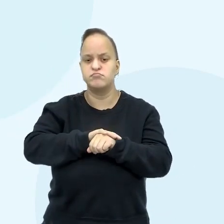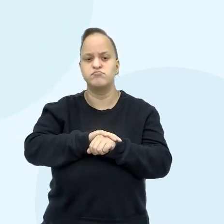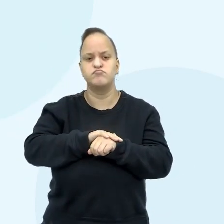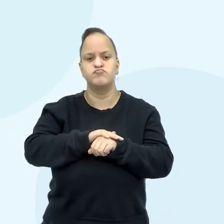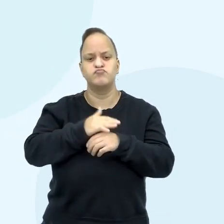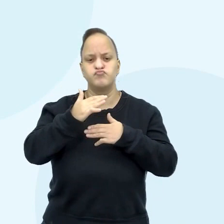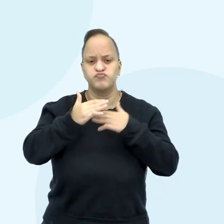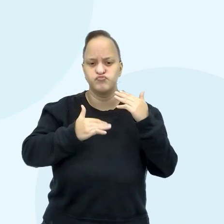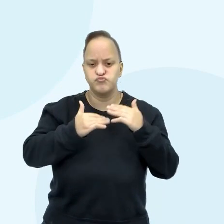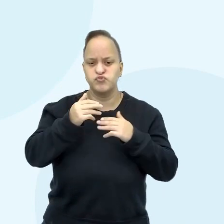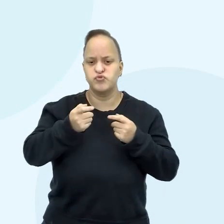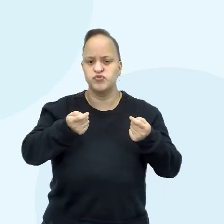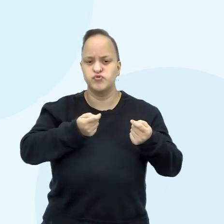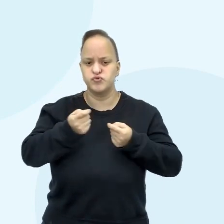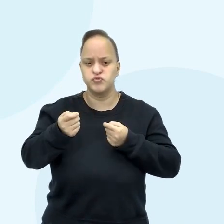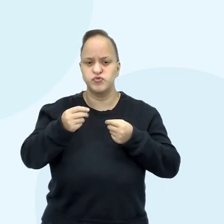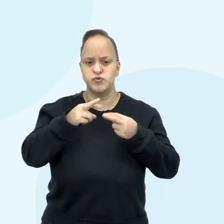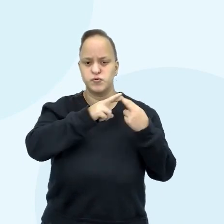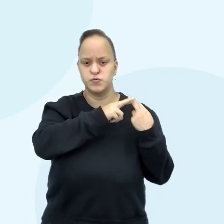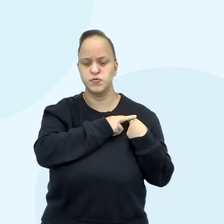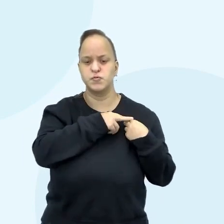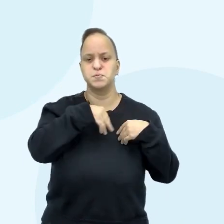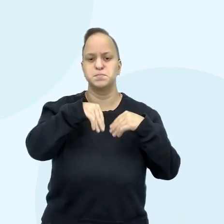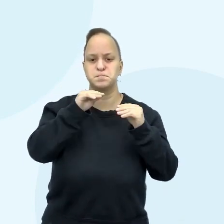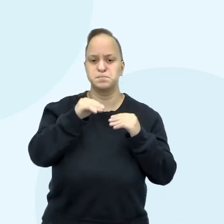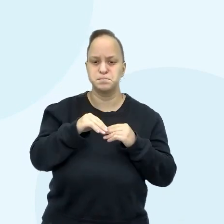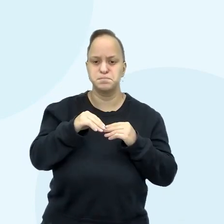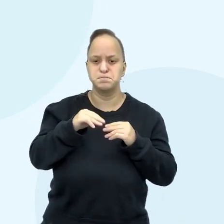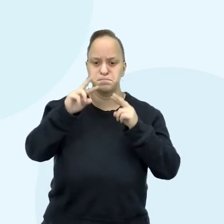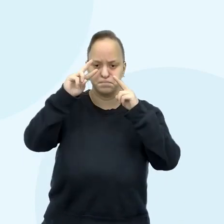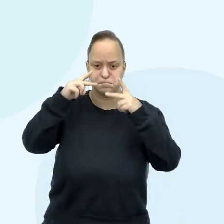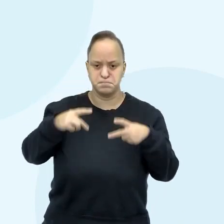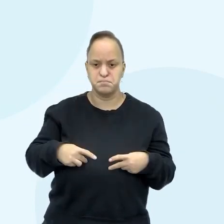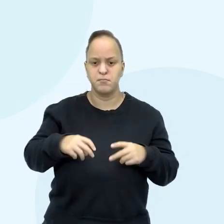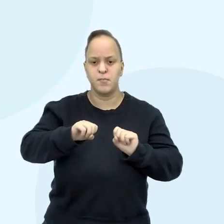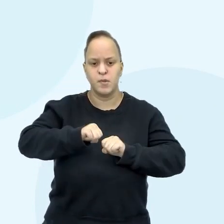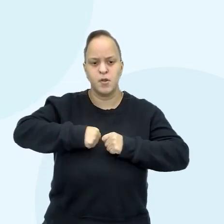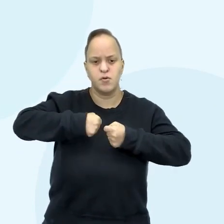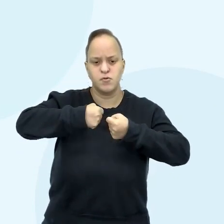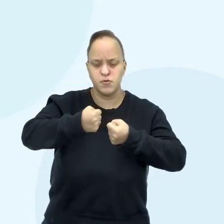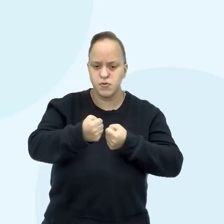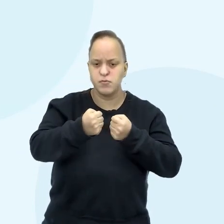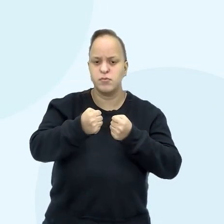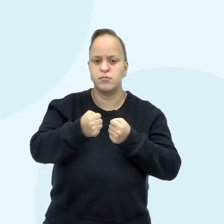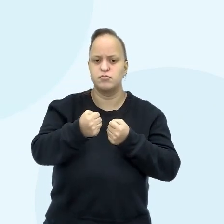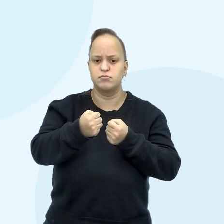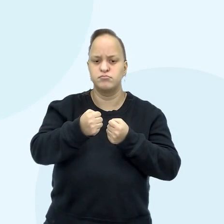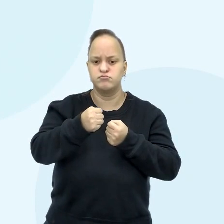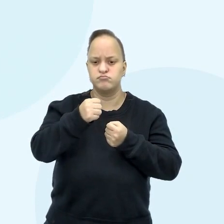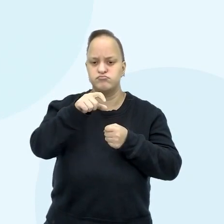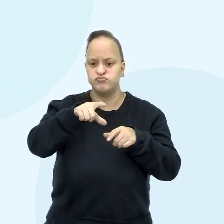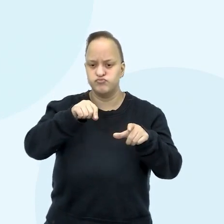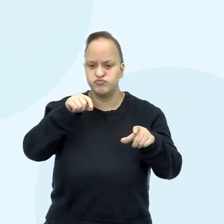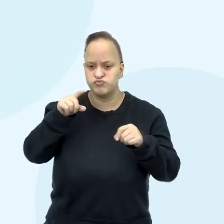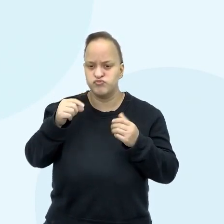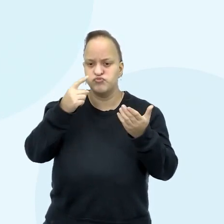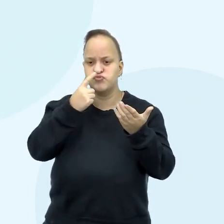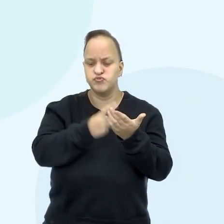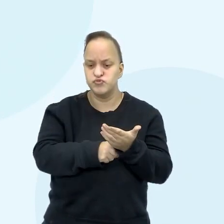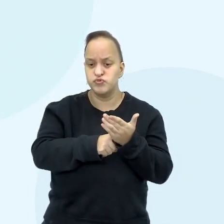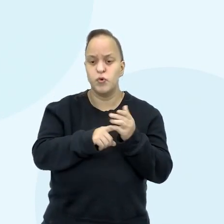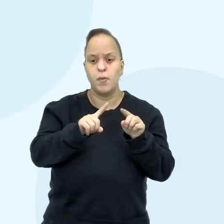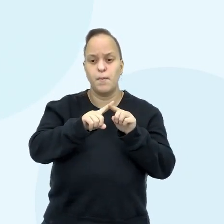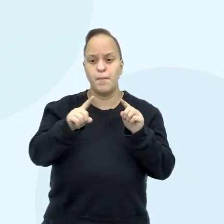responsabilidade, flexibilidade, resiliência e determinação, tomando decisões com base em princípios